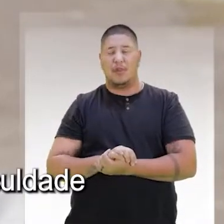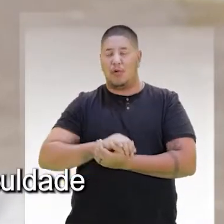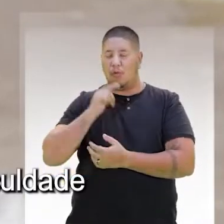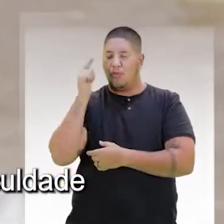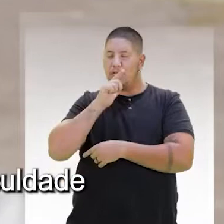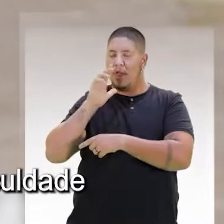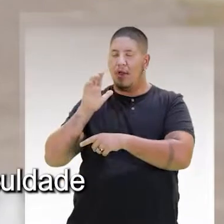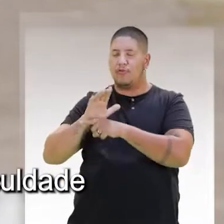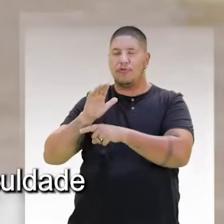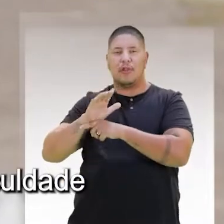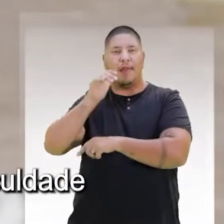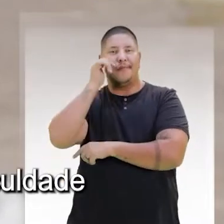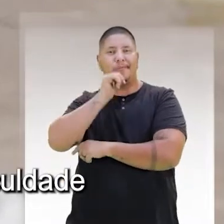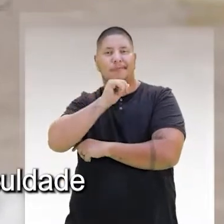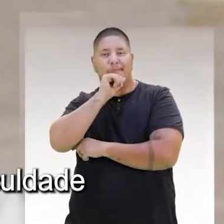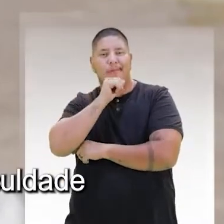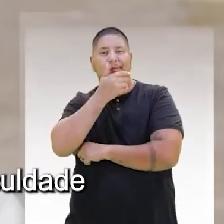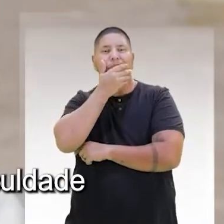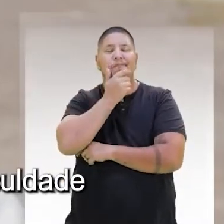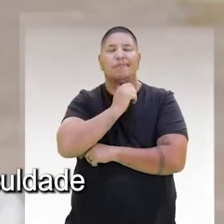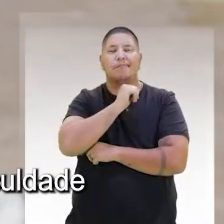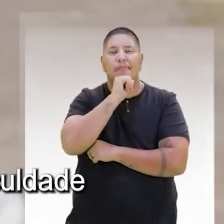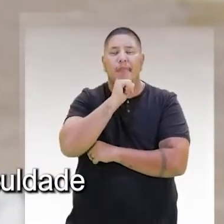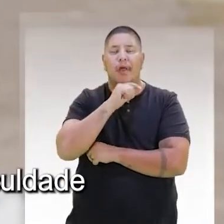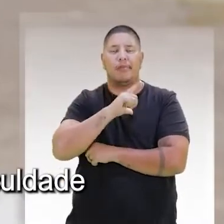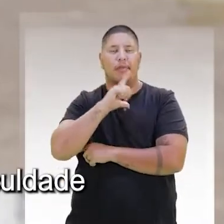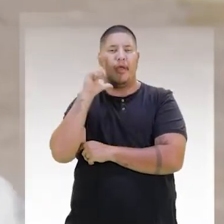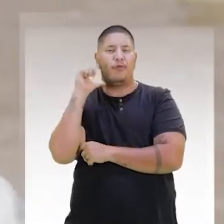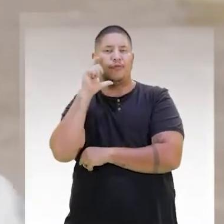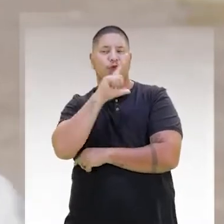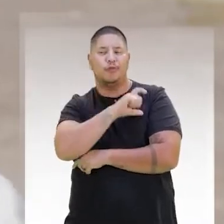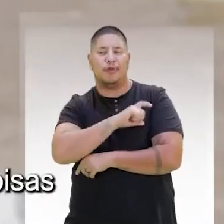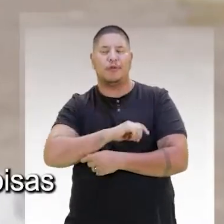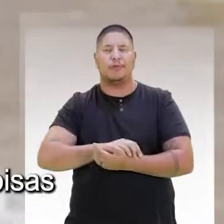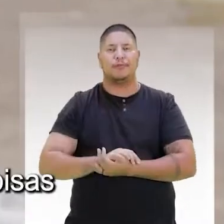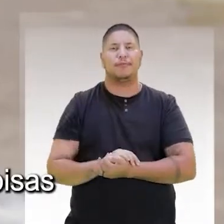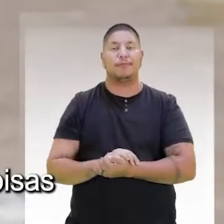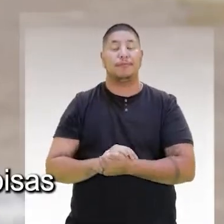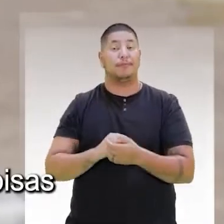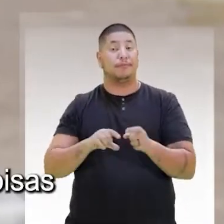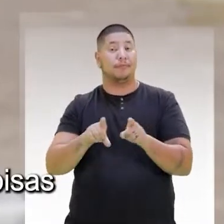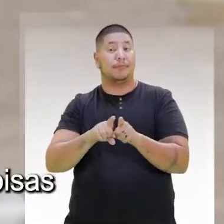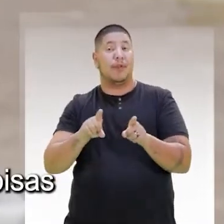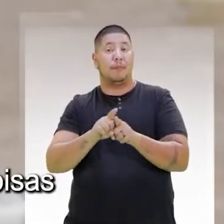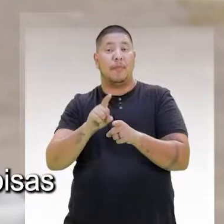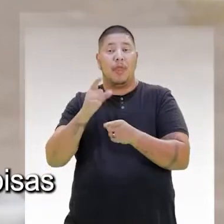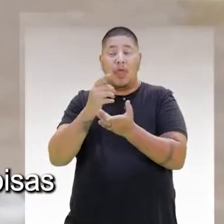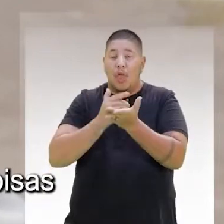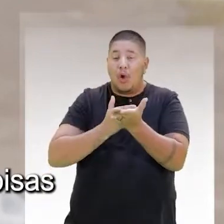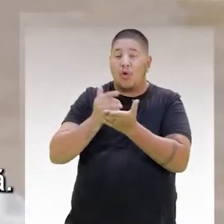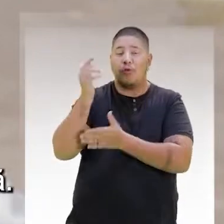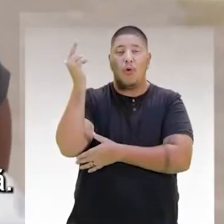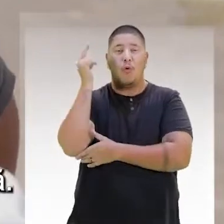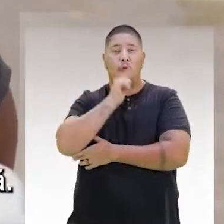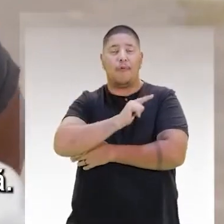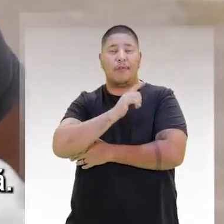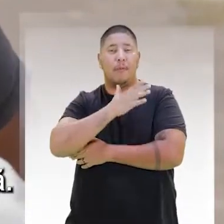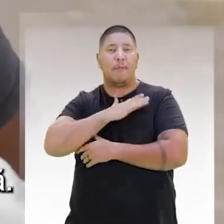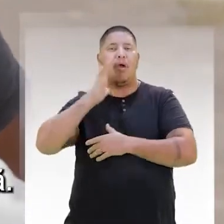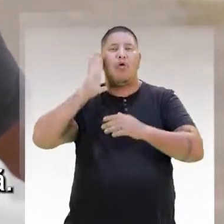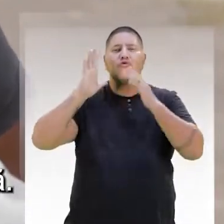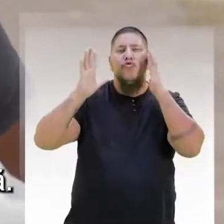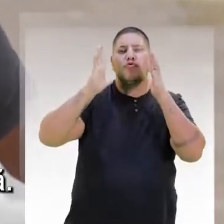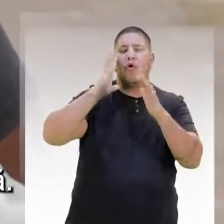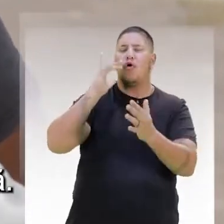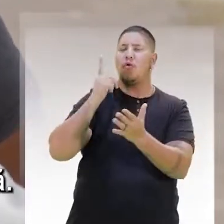ajudar a minha mãe e meus pais que estão passando por dificuldade e também conquistar os meus sonhos, que é comprar as coisas